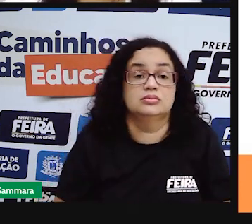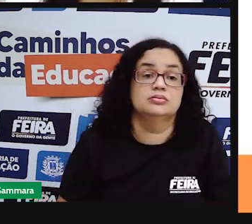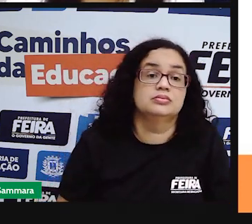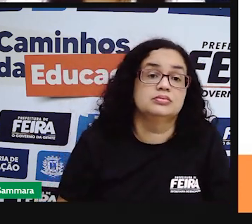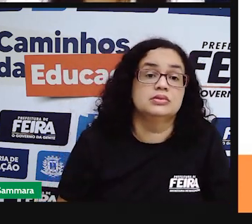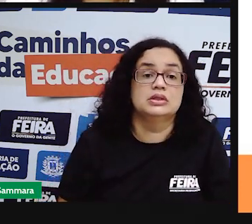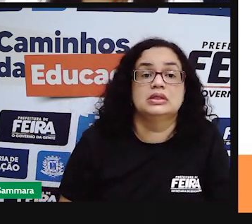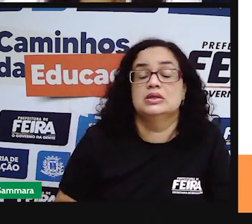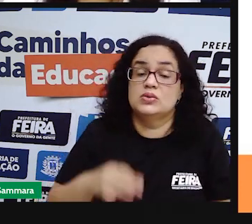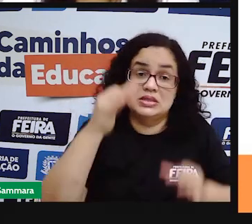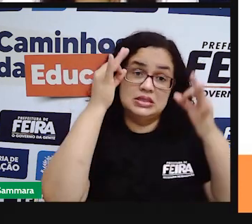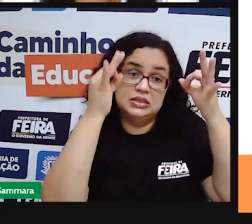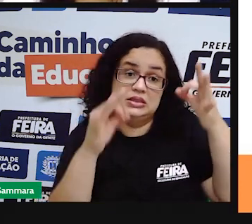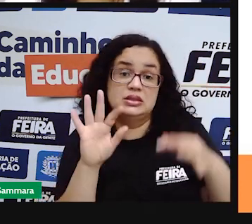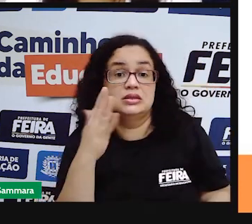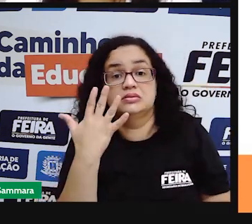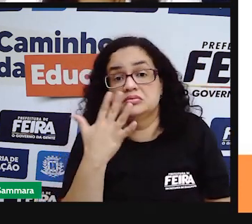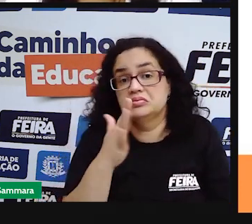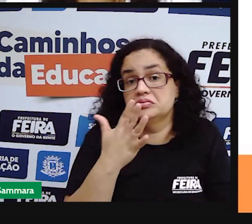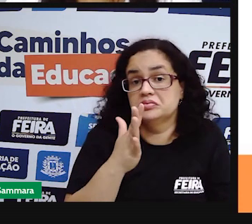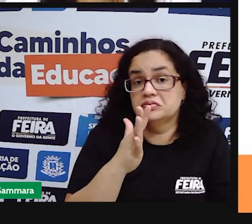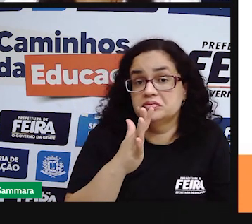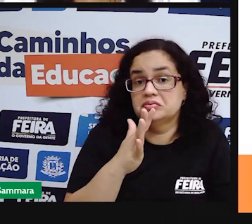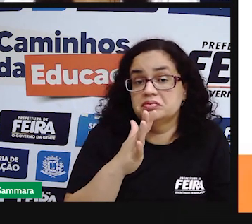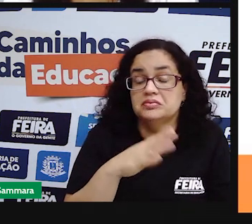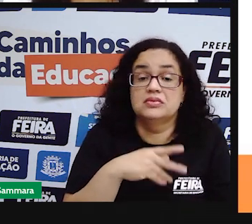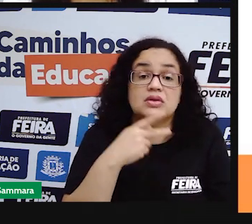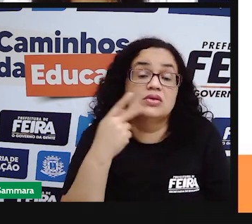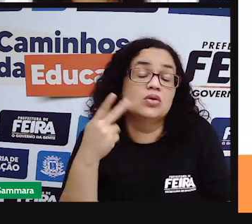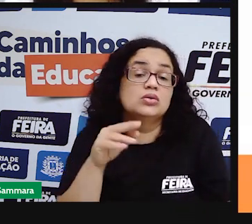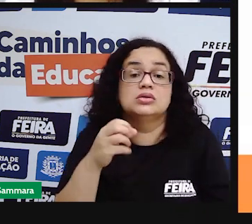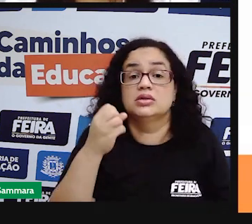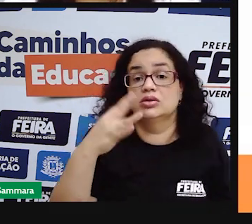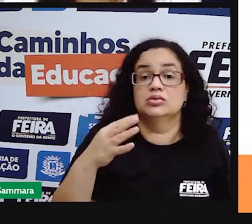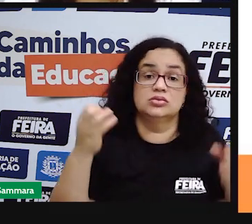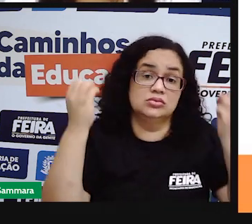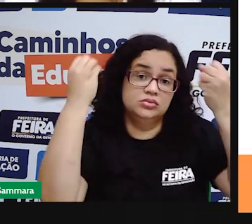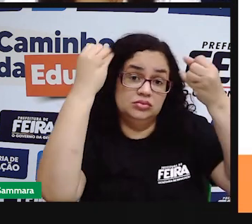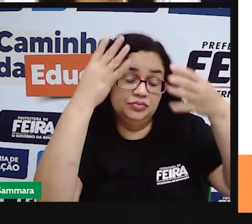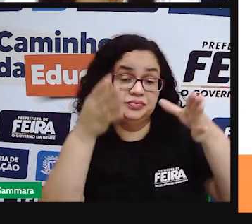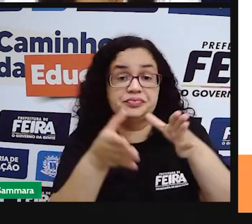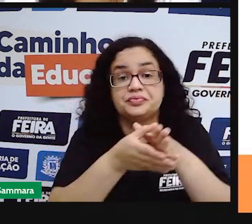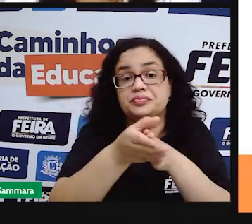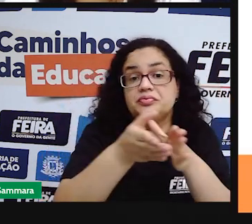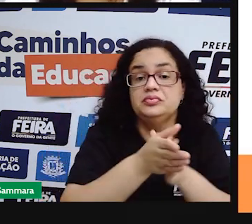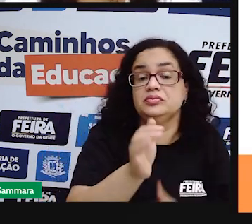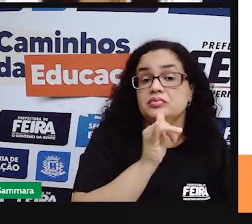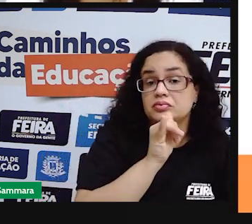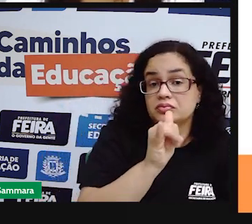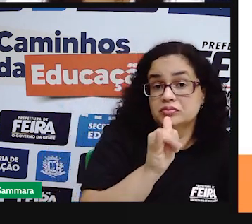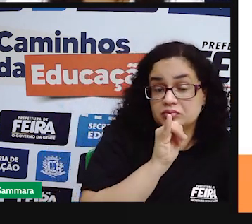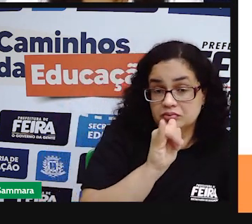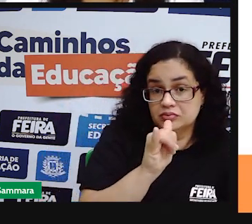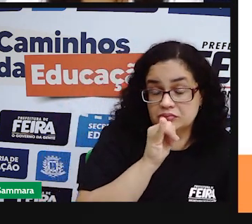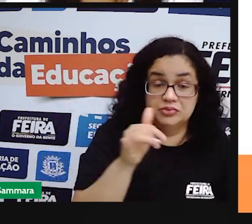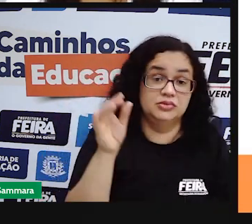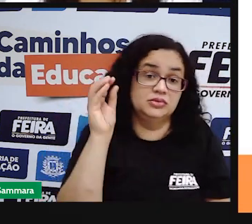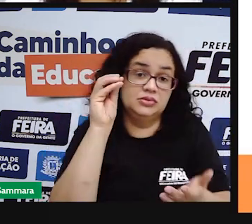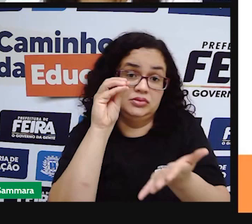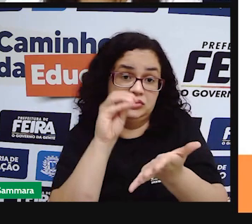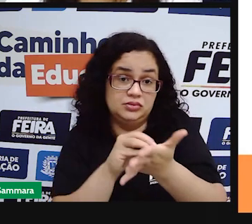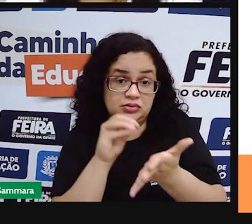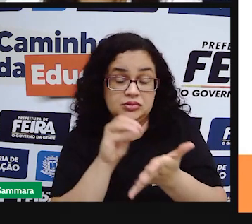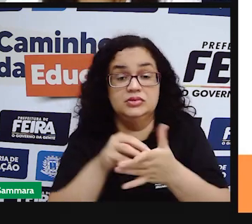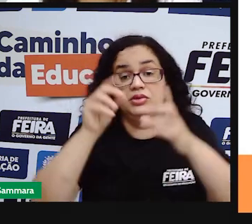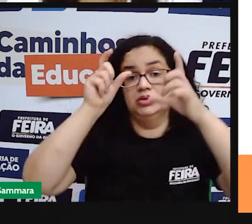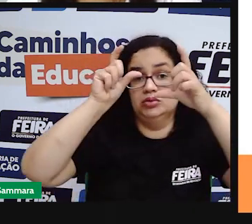muito exato, né? A não ser que eu desse aí outras informações que levassem aí, que completasse a